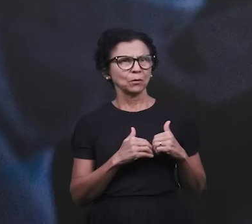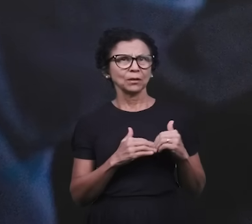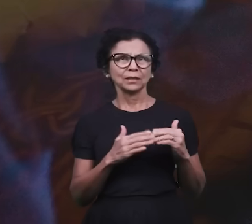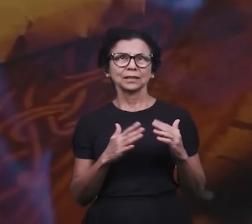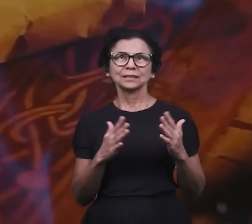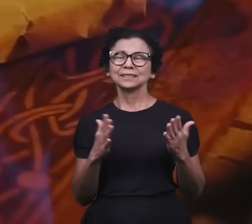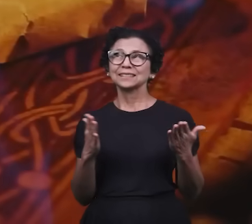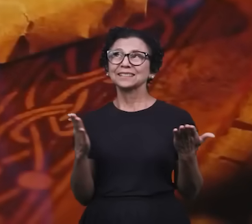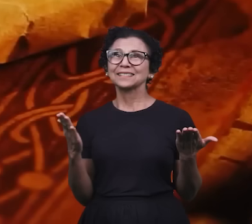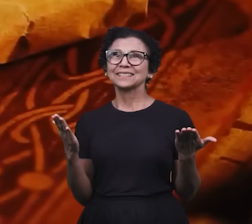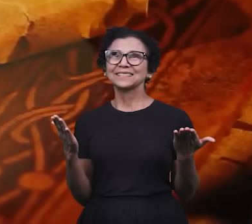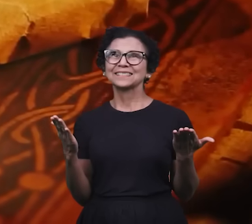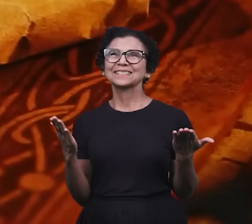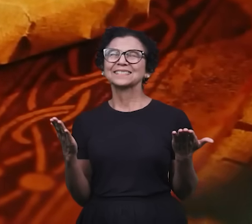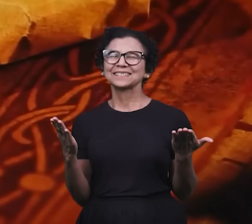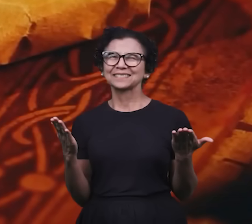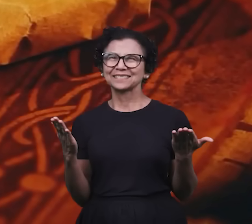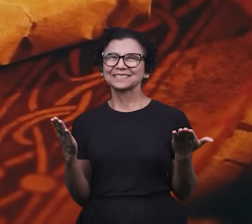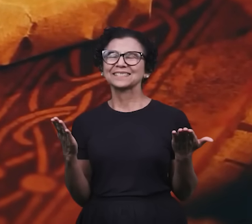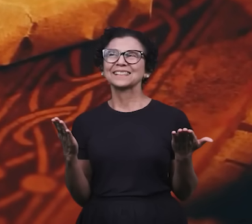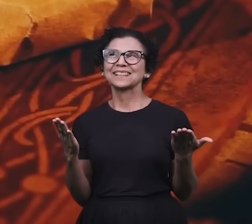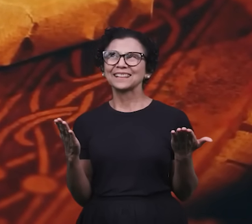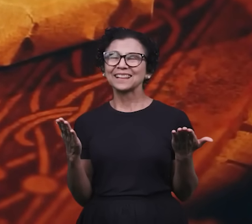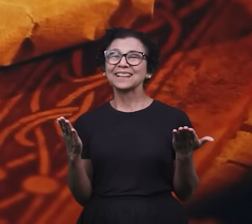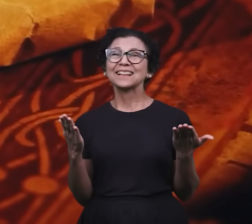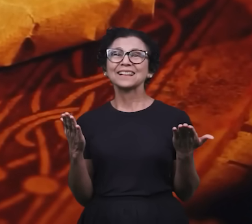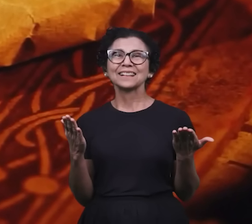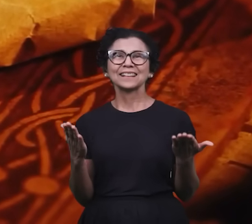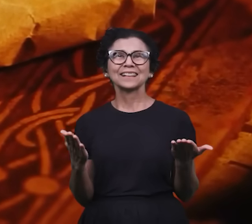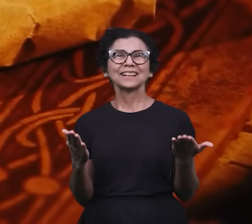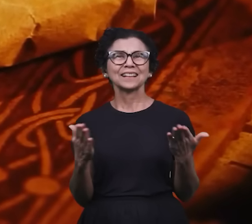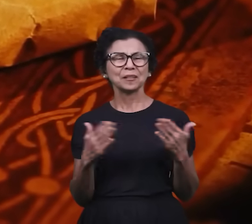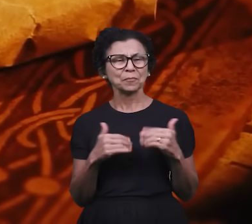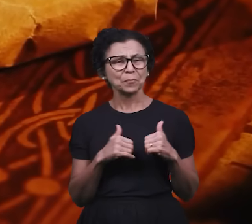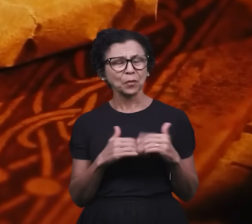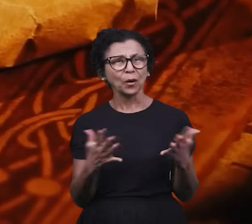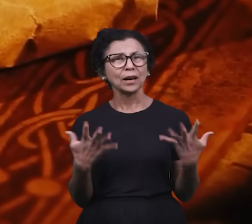alma. Abra o teu coração